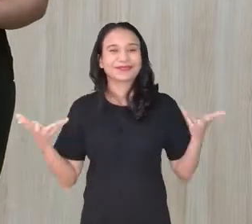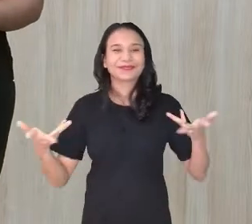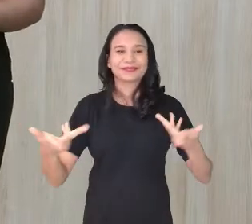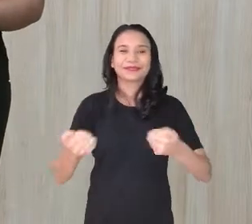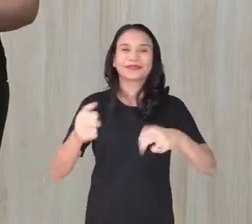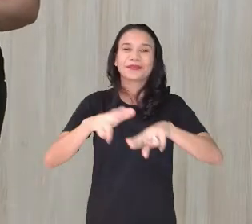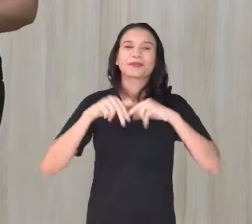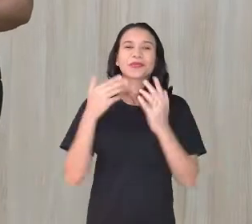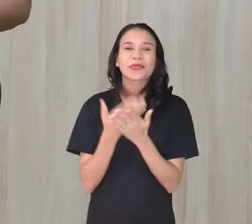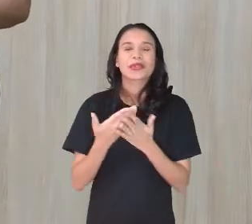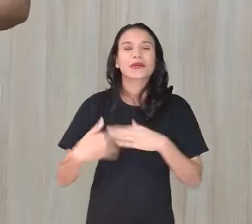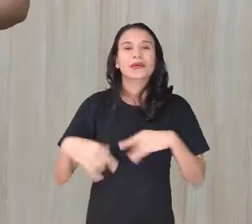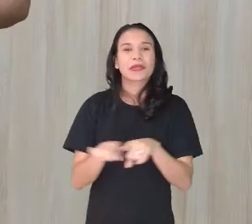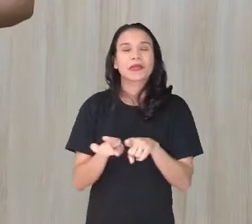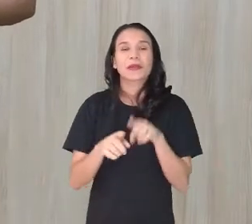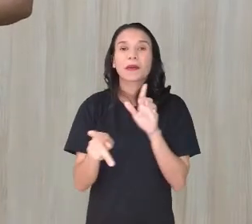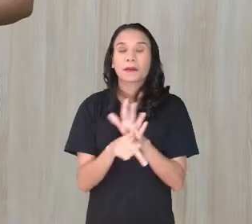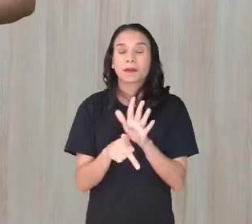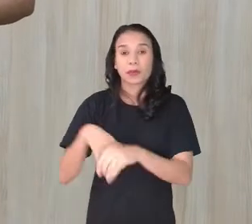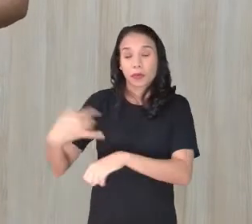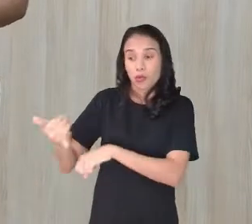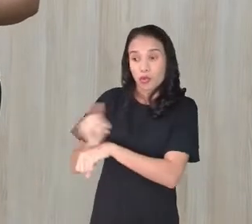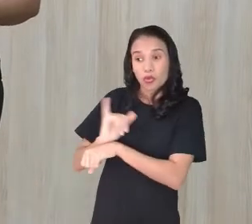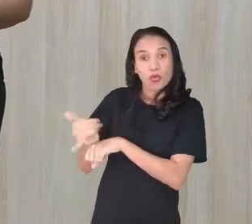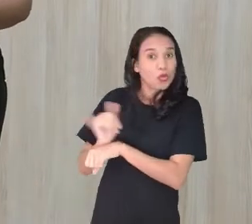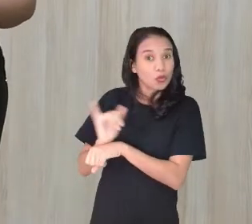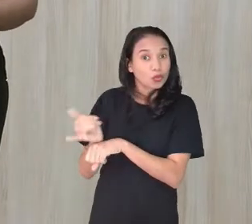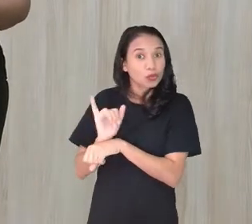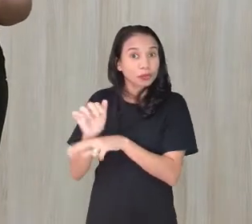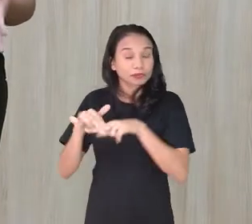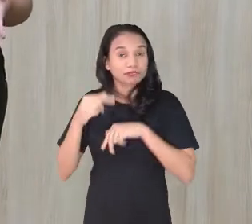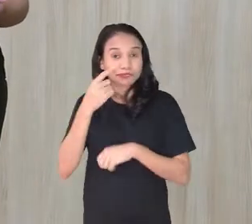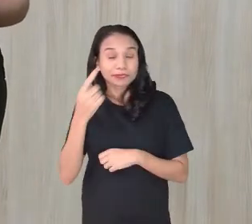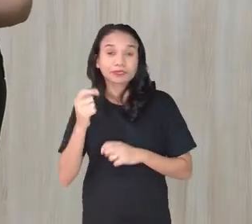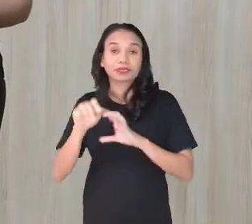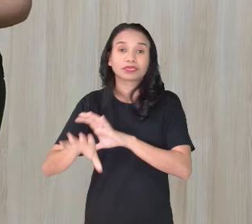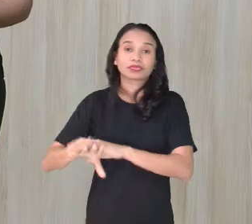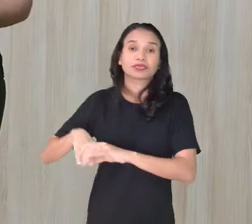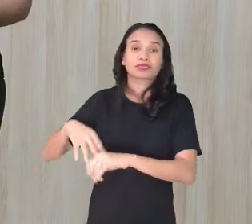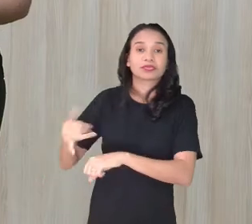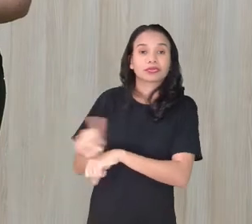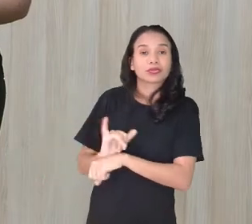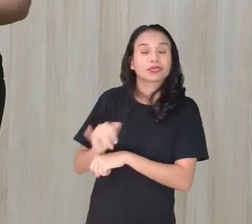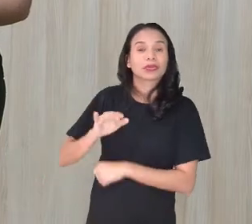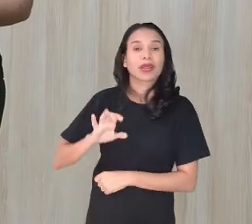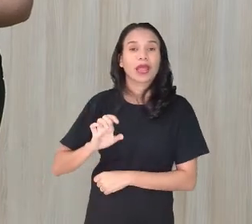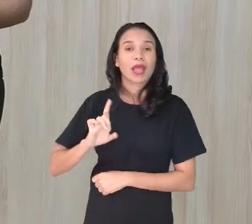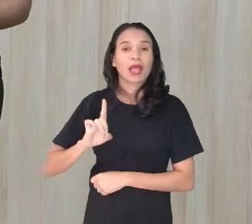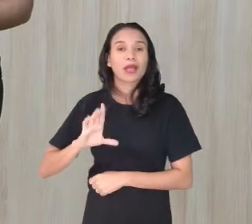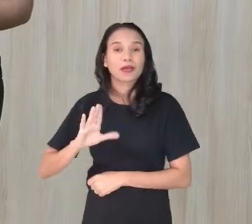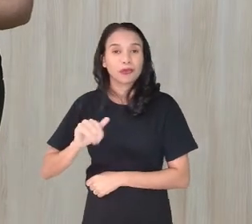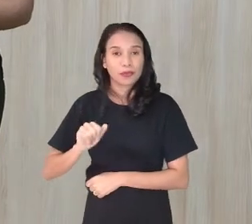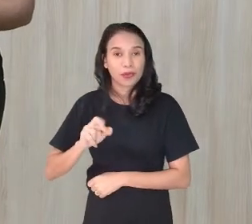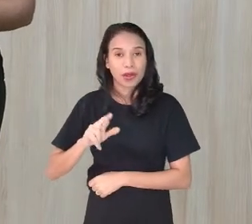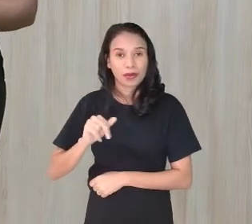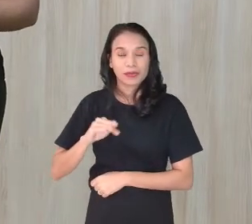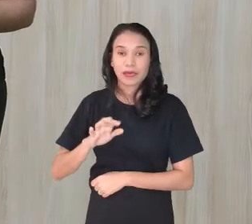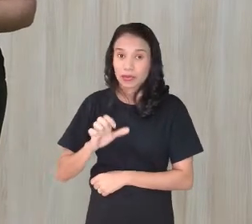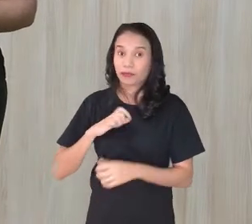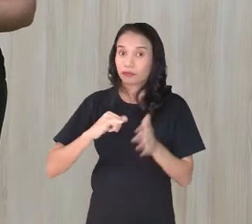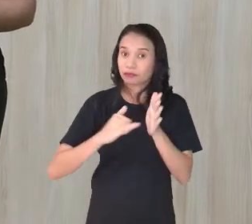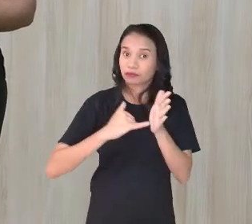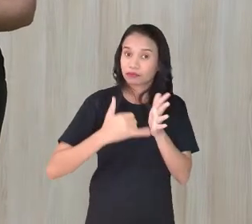fica disponível na plataforma do YouTube. Então você pode ir lá no canal Educa Recife, se inscrever no nosso canal para